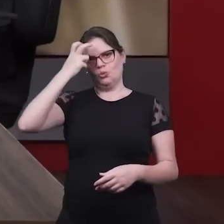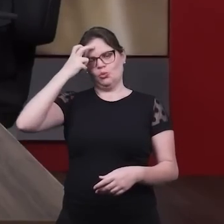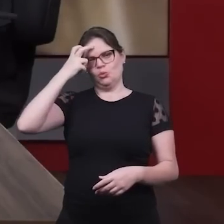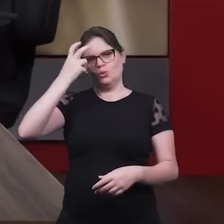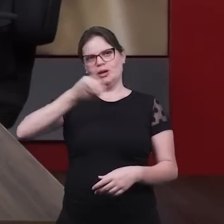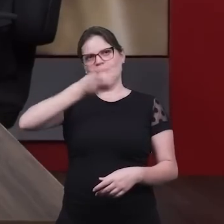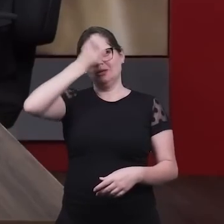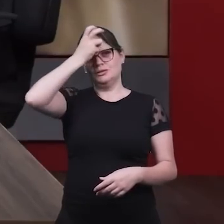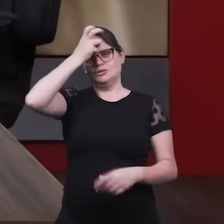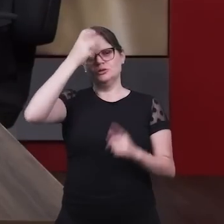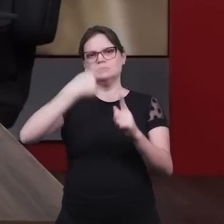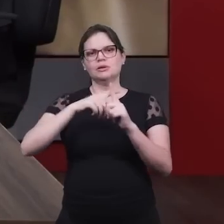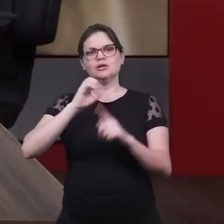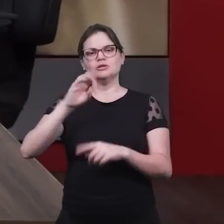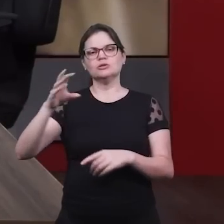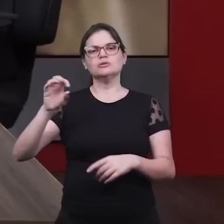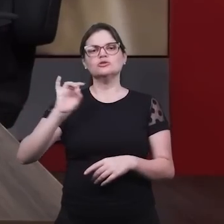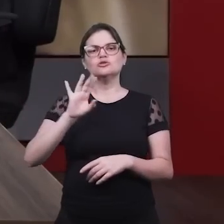que só entra os novos